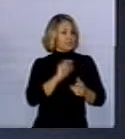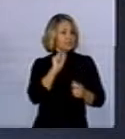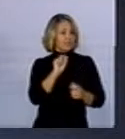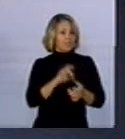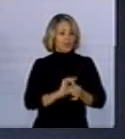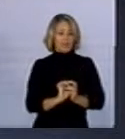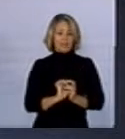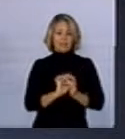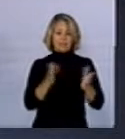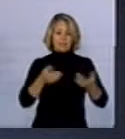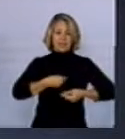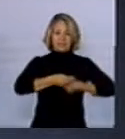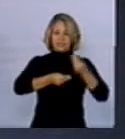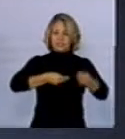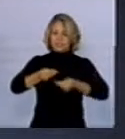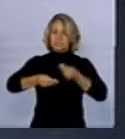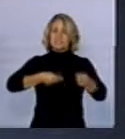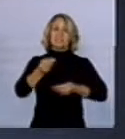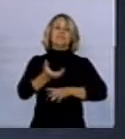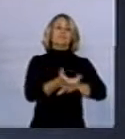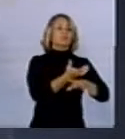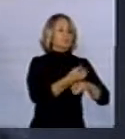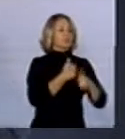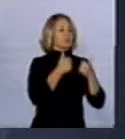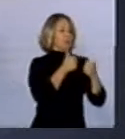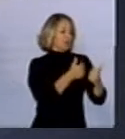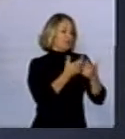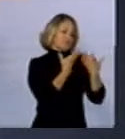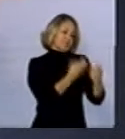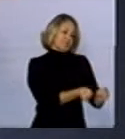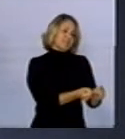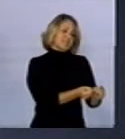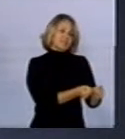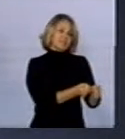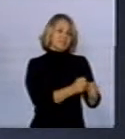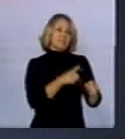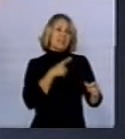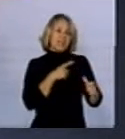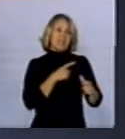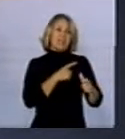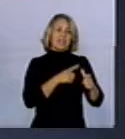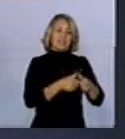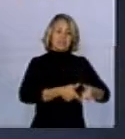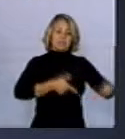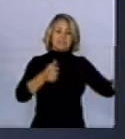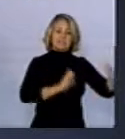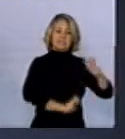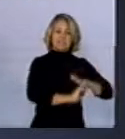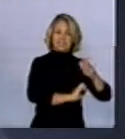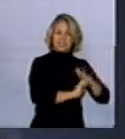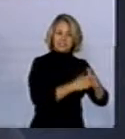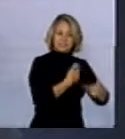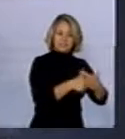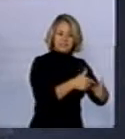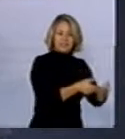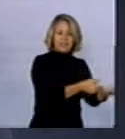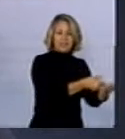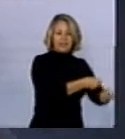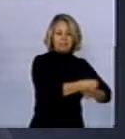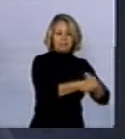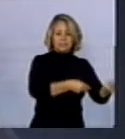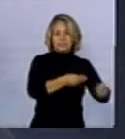o setor de distribuição de conteúdo, isso é louvável, entram grandes empresas para prestar o serviço e se restringe de